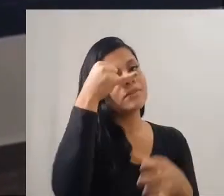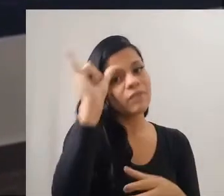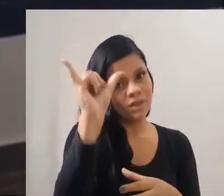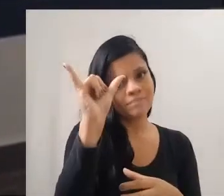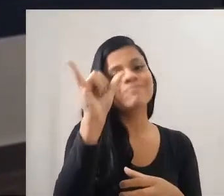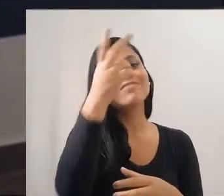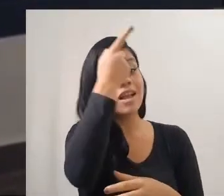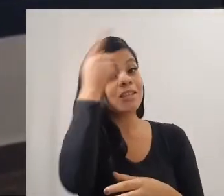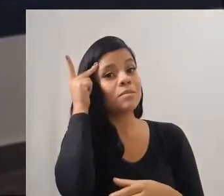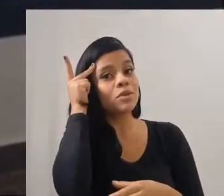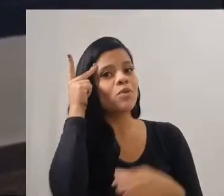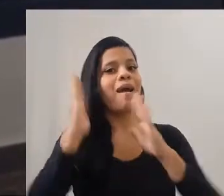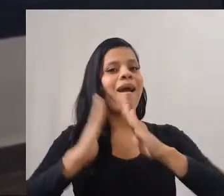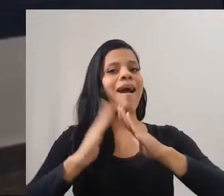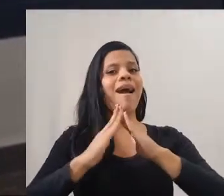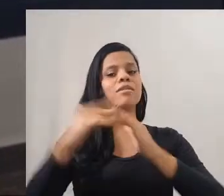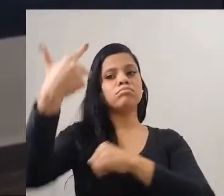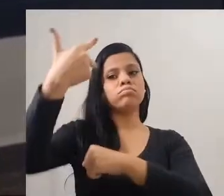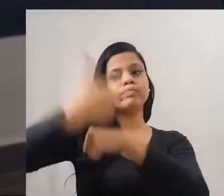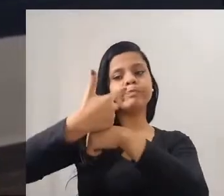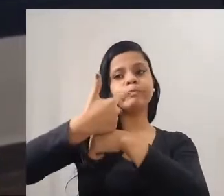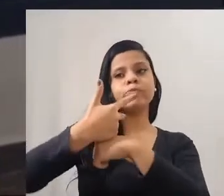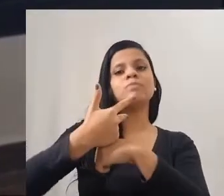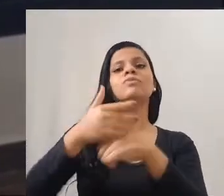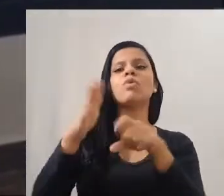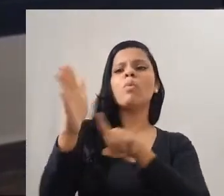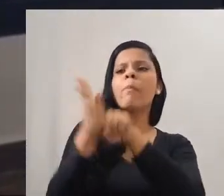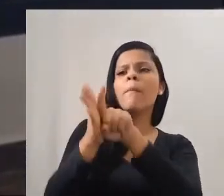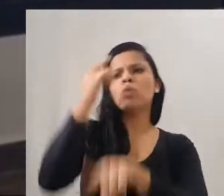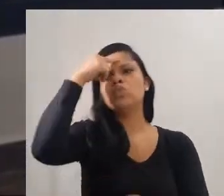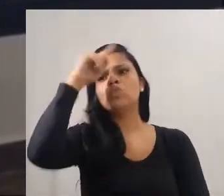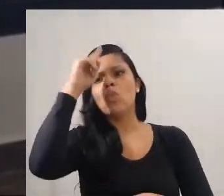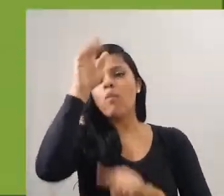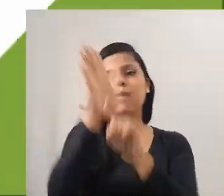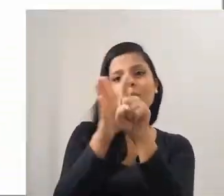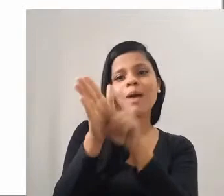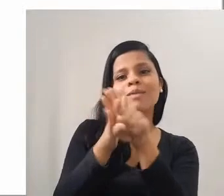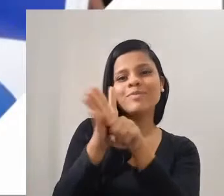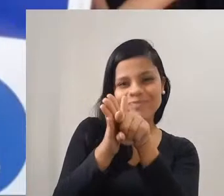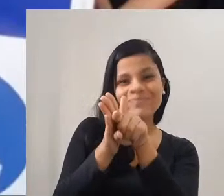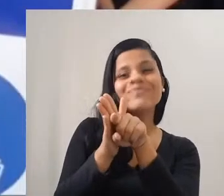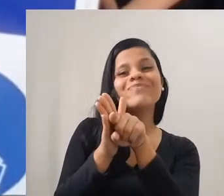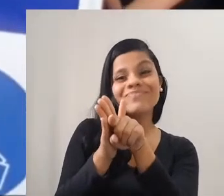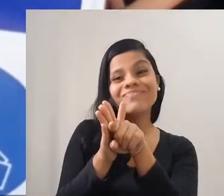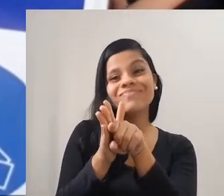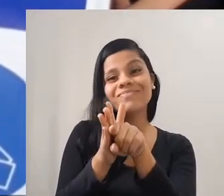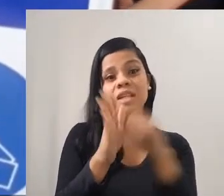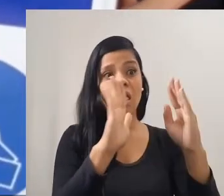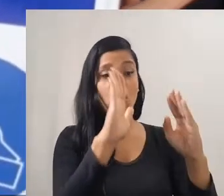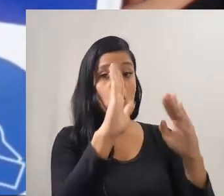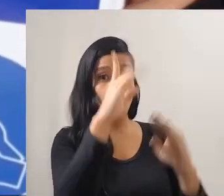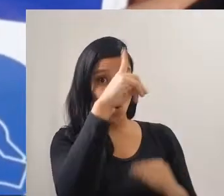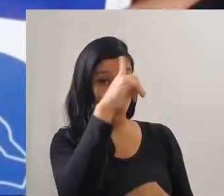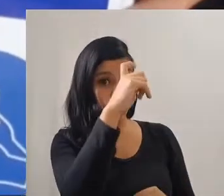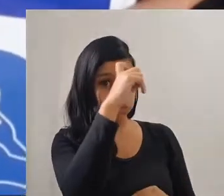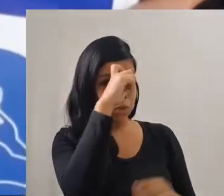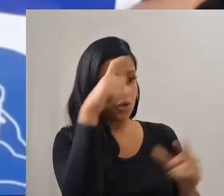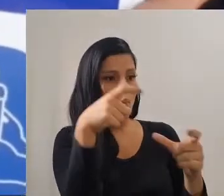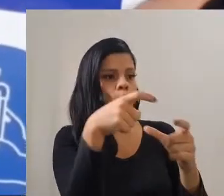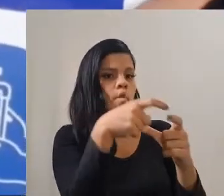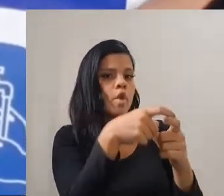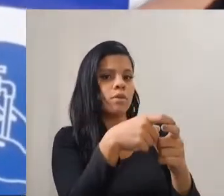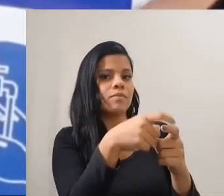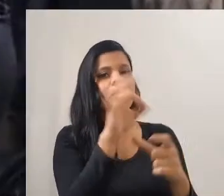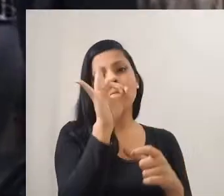leves e resolveu as dúvidas da população em relação à pandemia. A demanda das comunidades próximas ao Hospital São